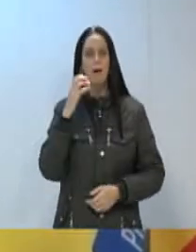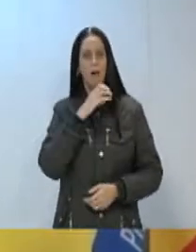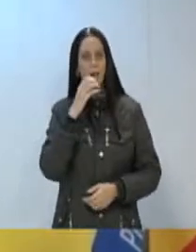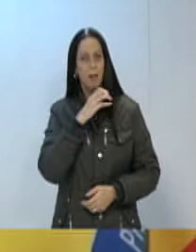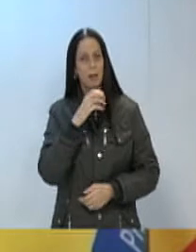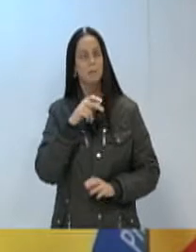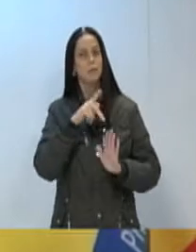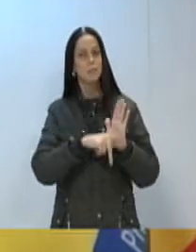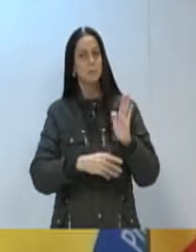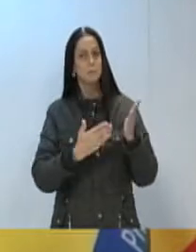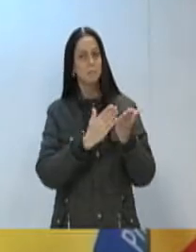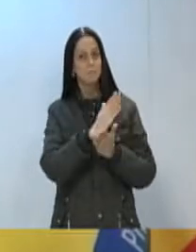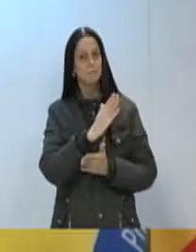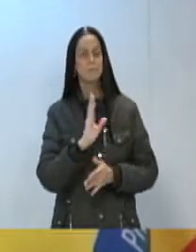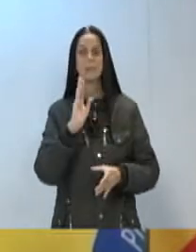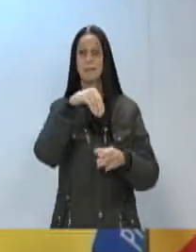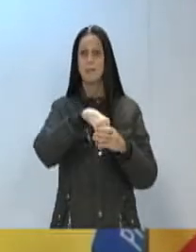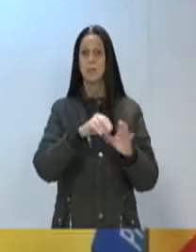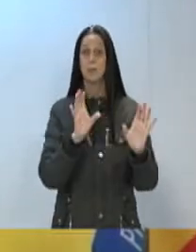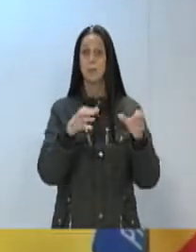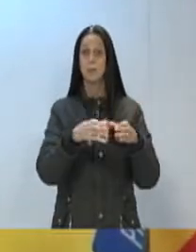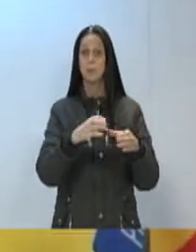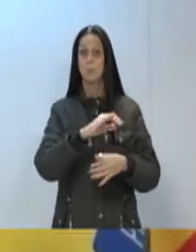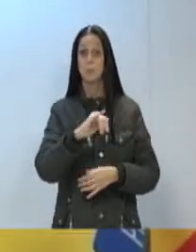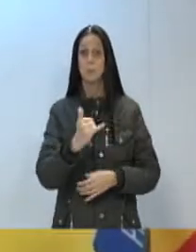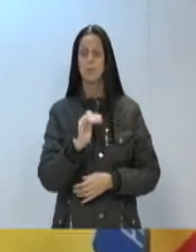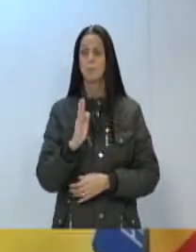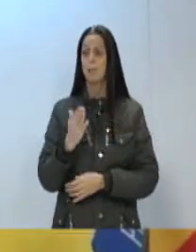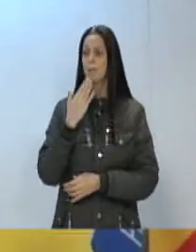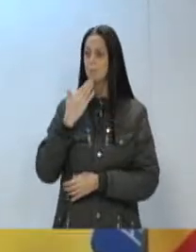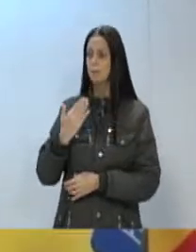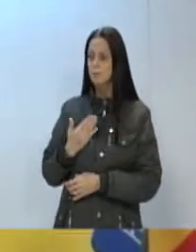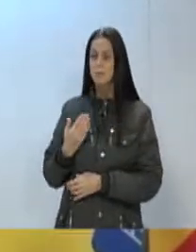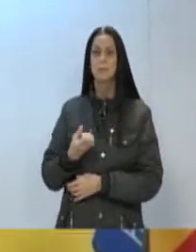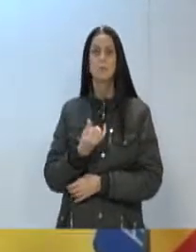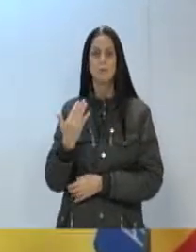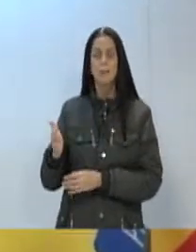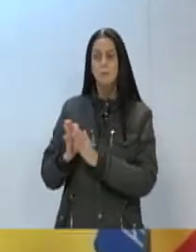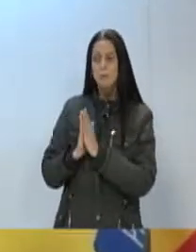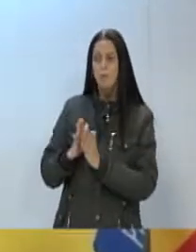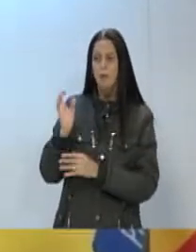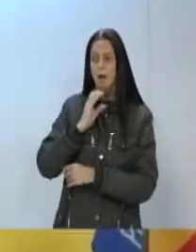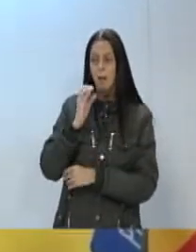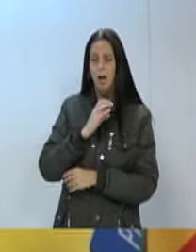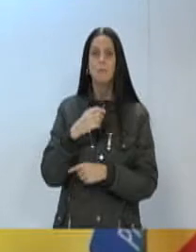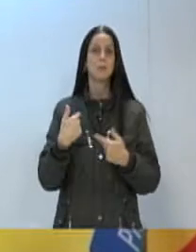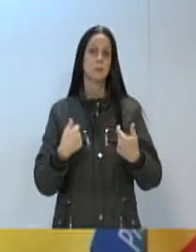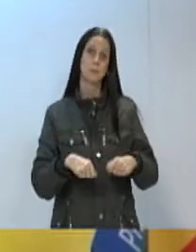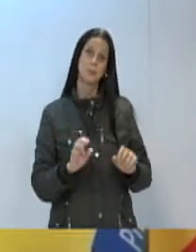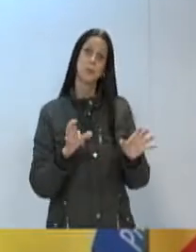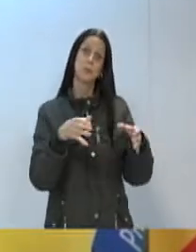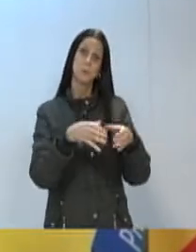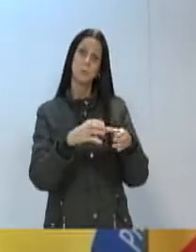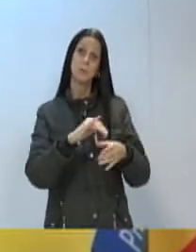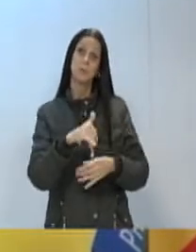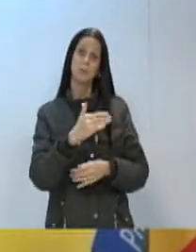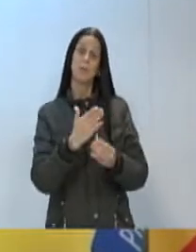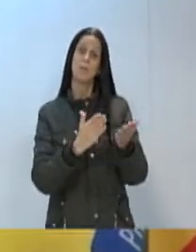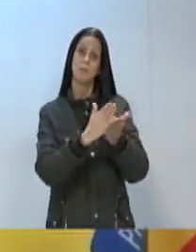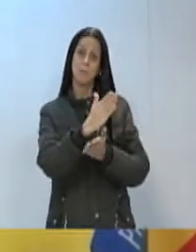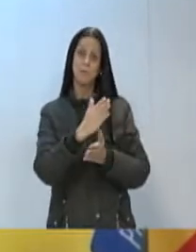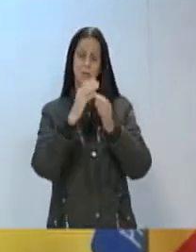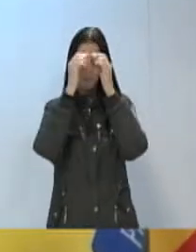aprovação o que Eu repito está na ccj vários já pediram vistas e a gente precisa da aprovação desse projeto para